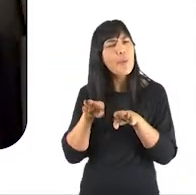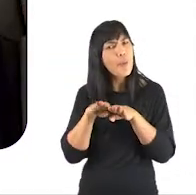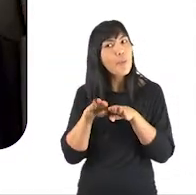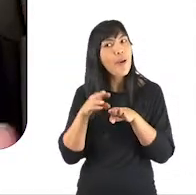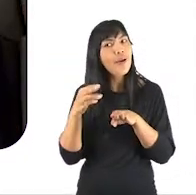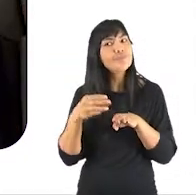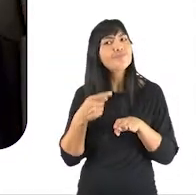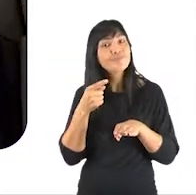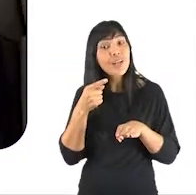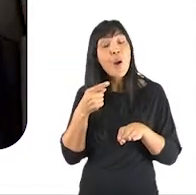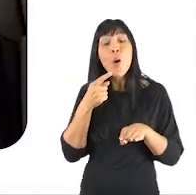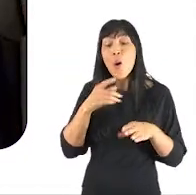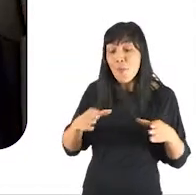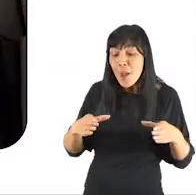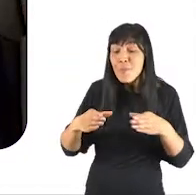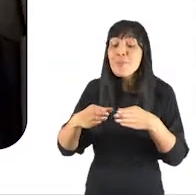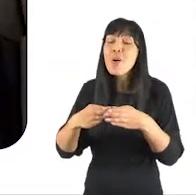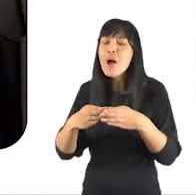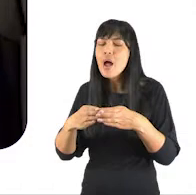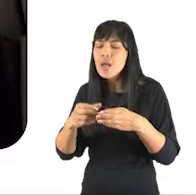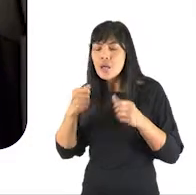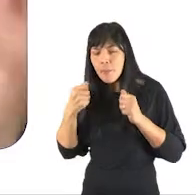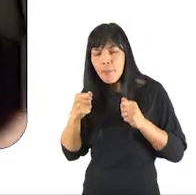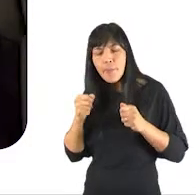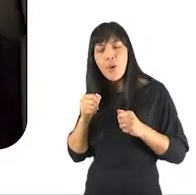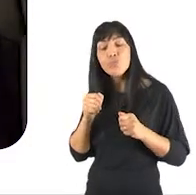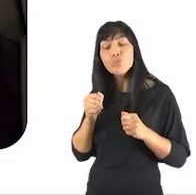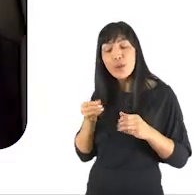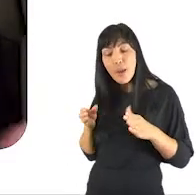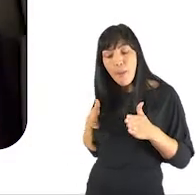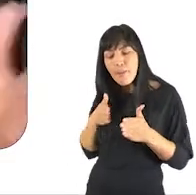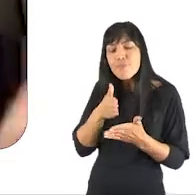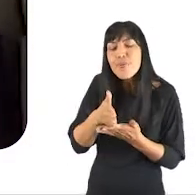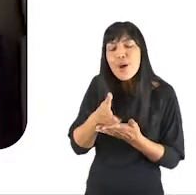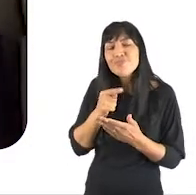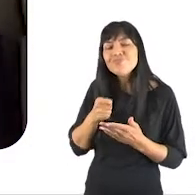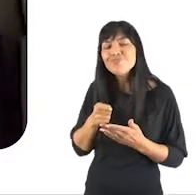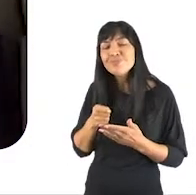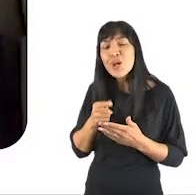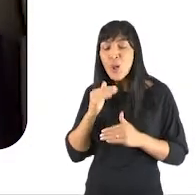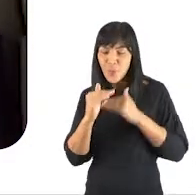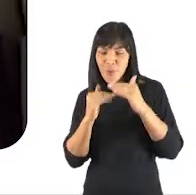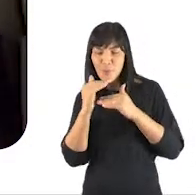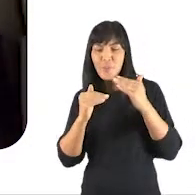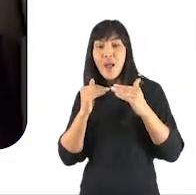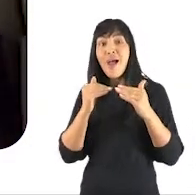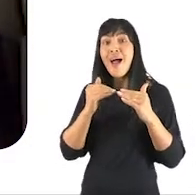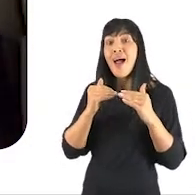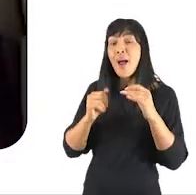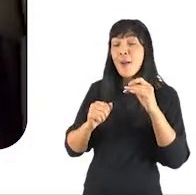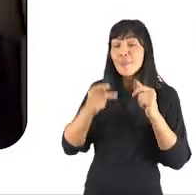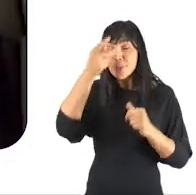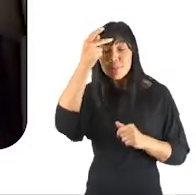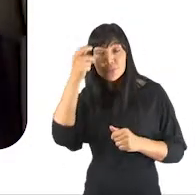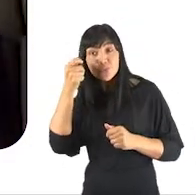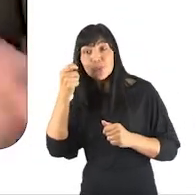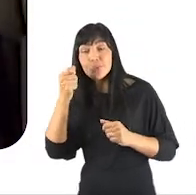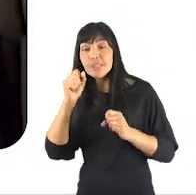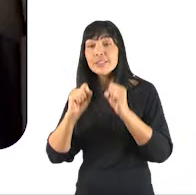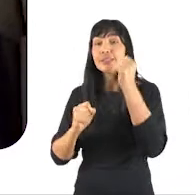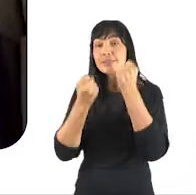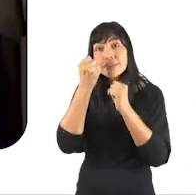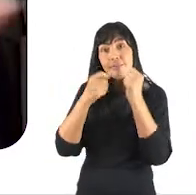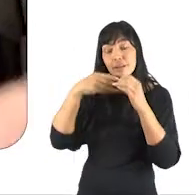né? Pensar nas comunidades que ela pode integrar, no desenvolvimento da capacidade dos funcionários, como eu